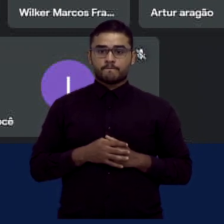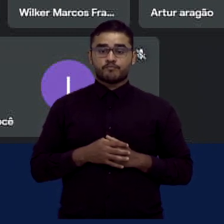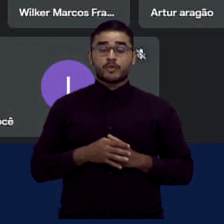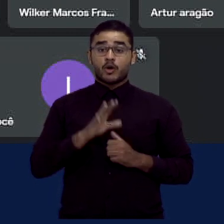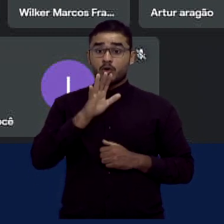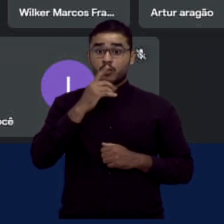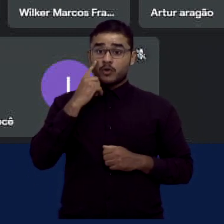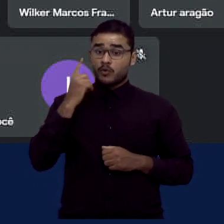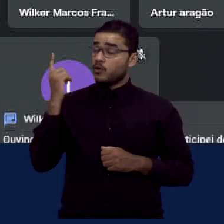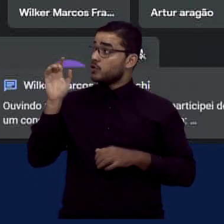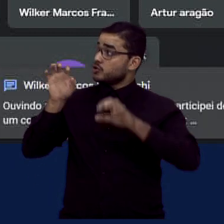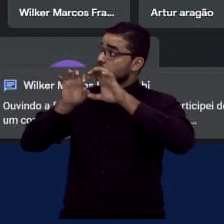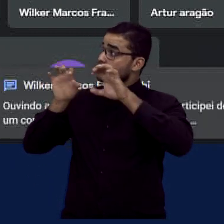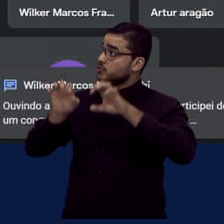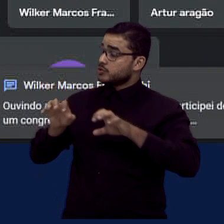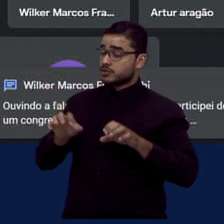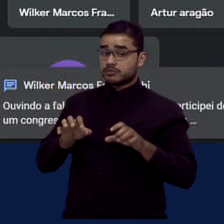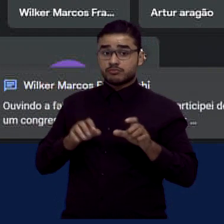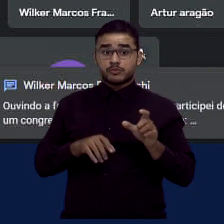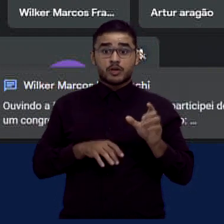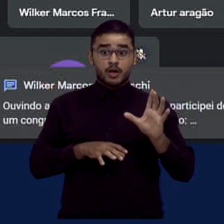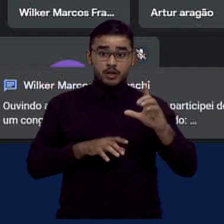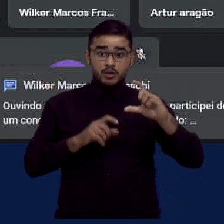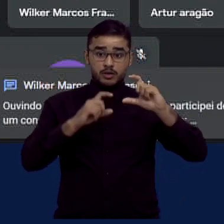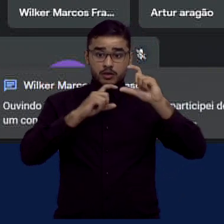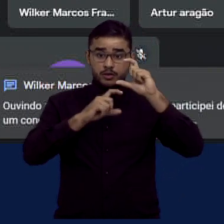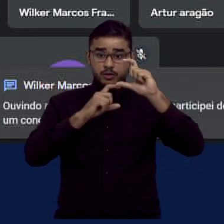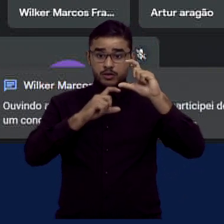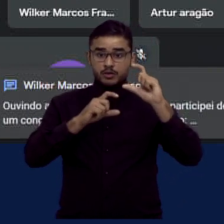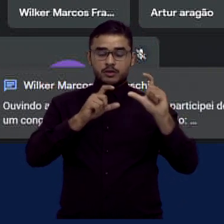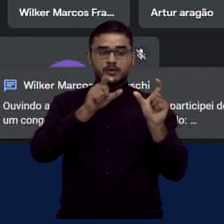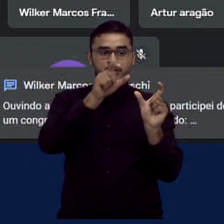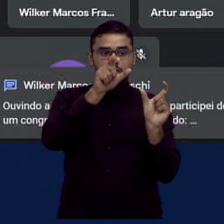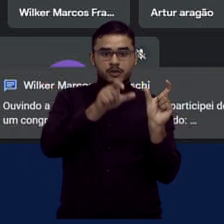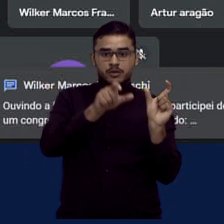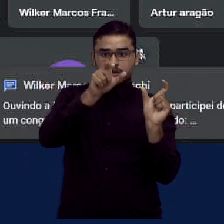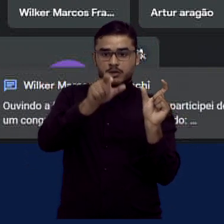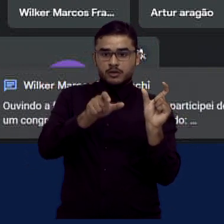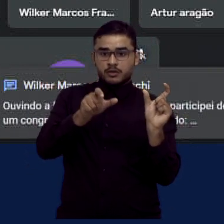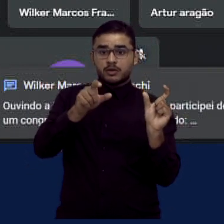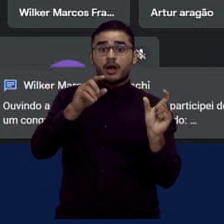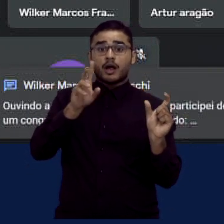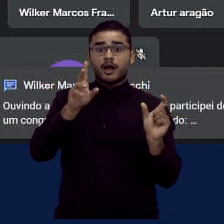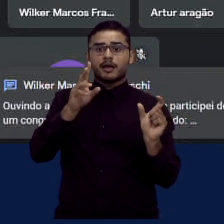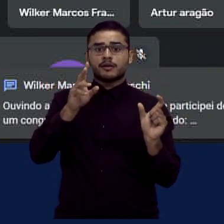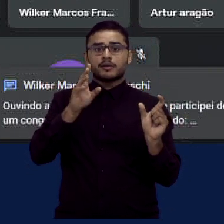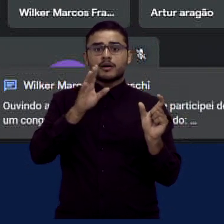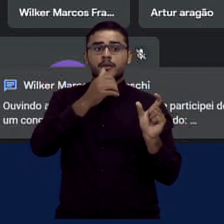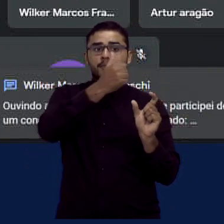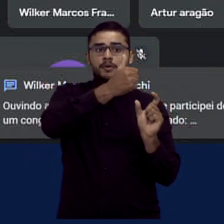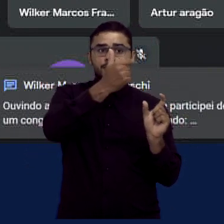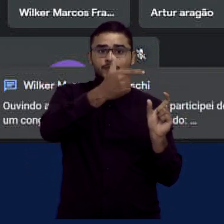lado, mas nos dois últimos quadros,